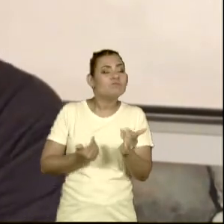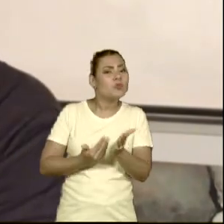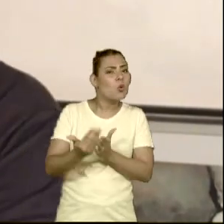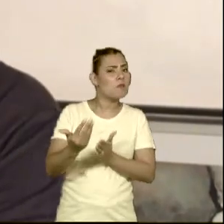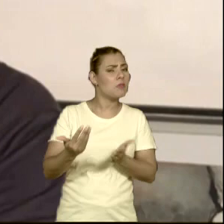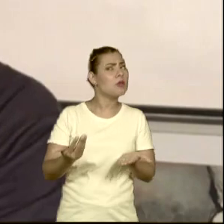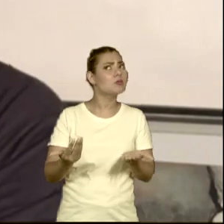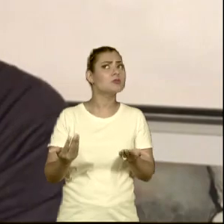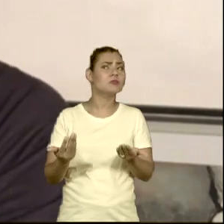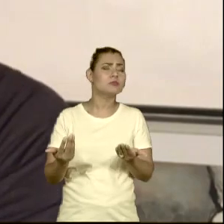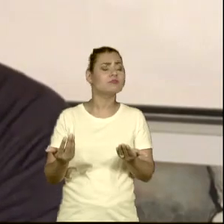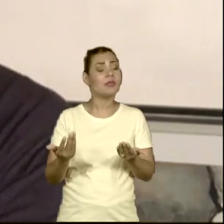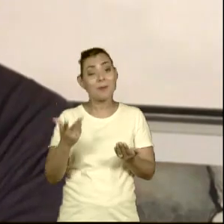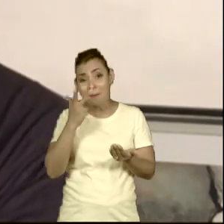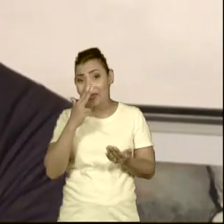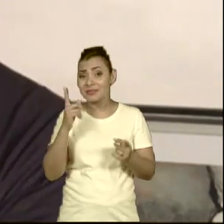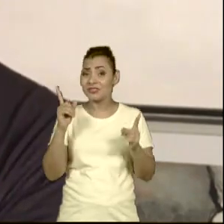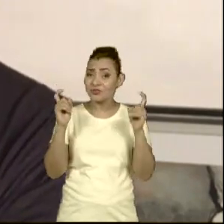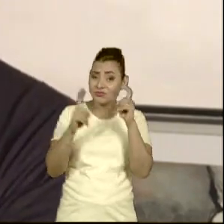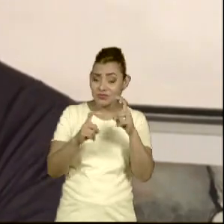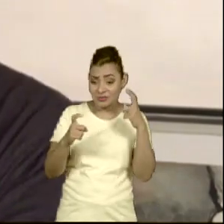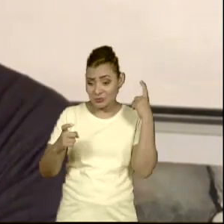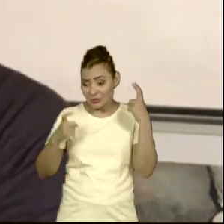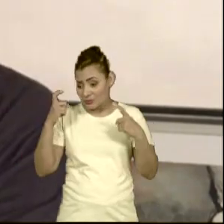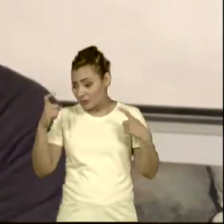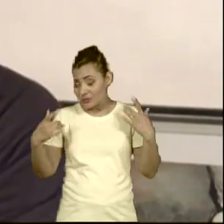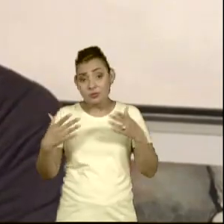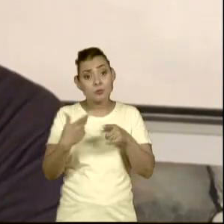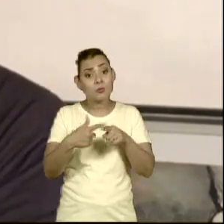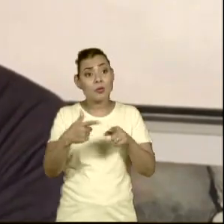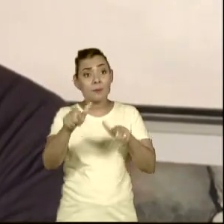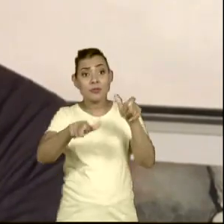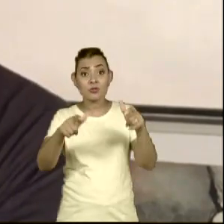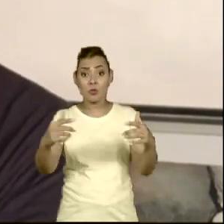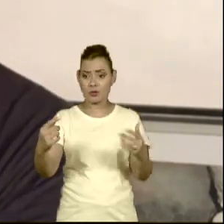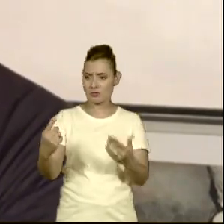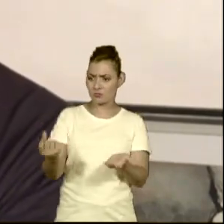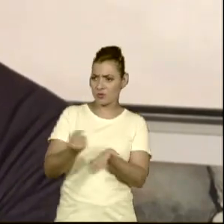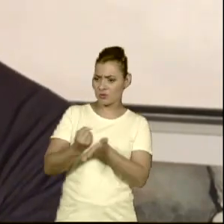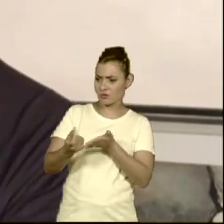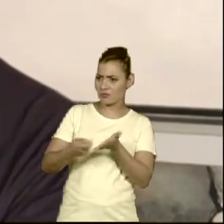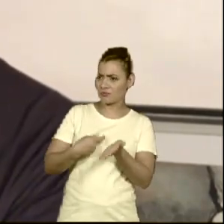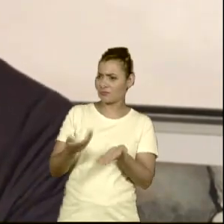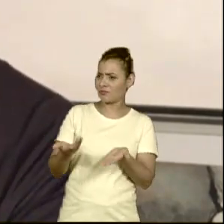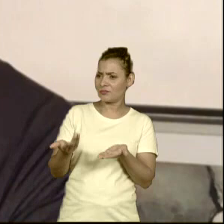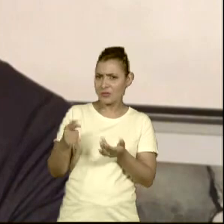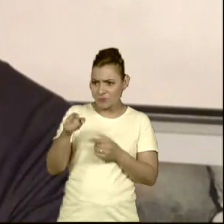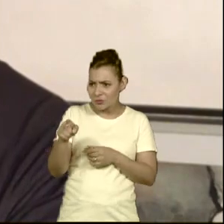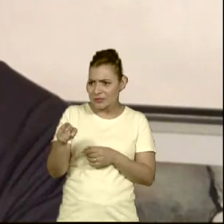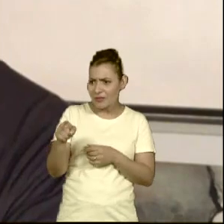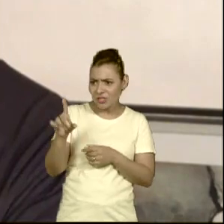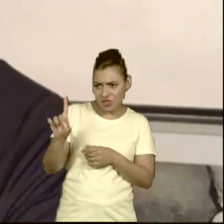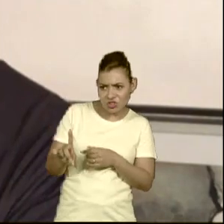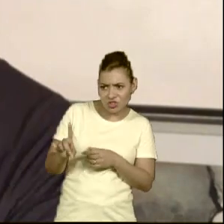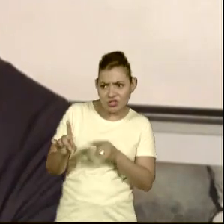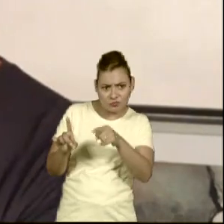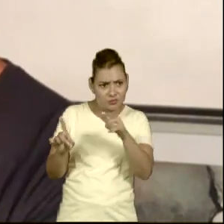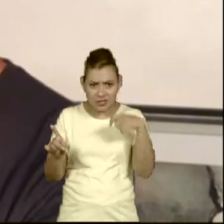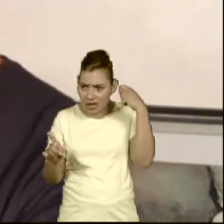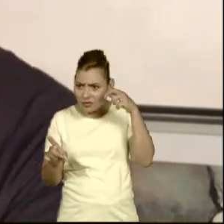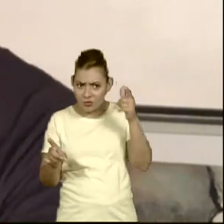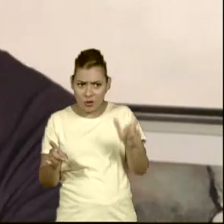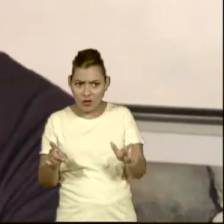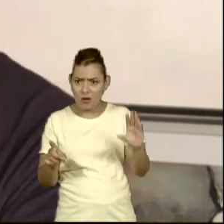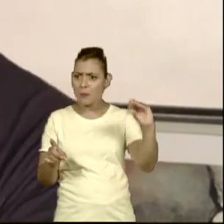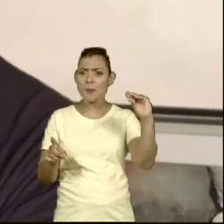inicialmente, isso se tornava difícil e preocupante até para quem estava te contratando, falava assim, espera aí, espera aí, mas você vai dirigir, vai